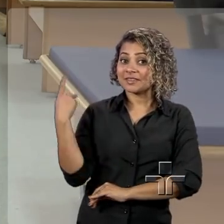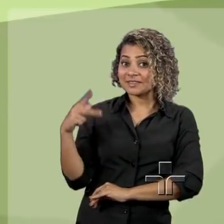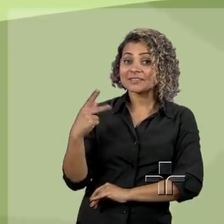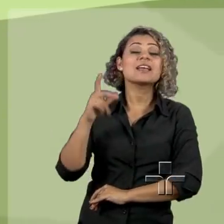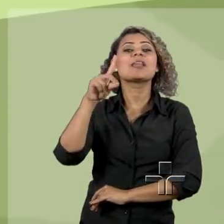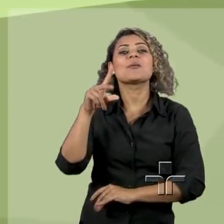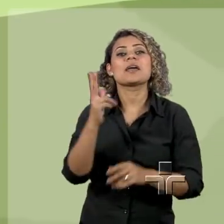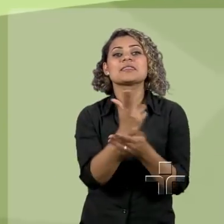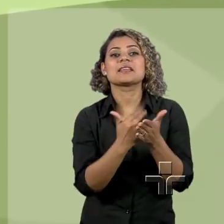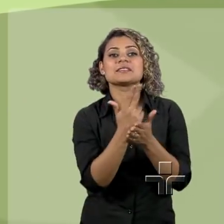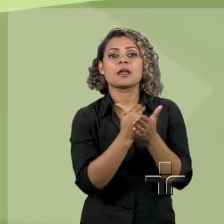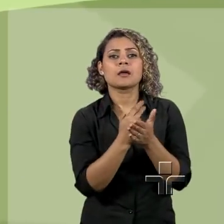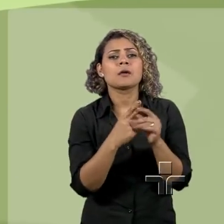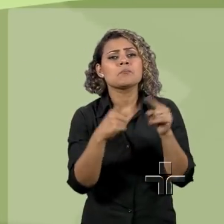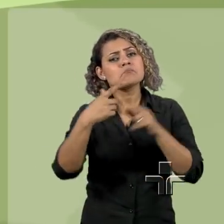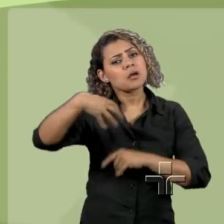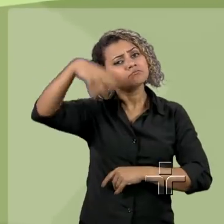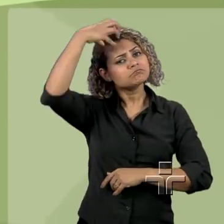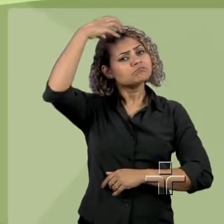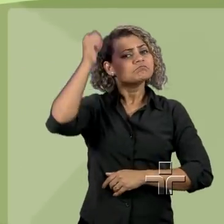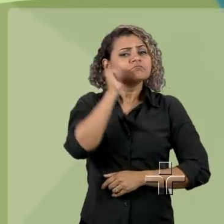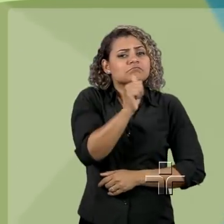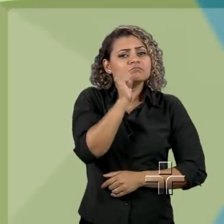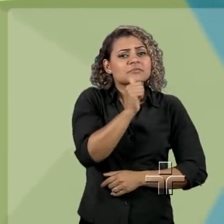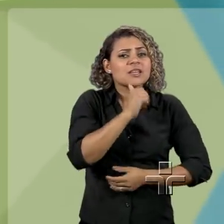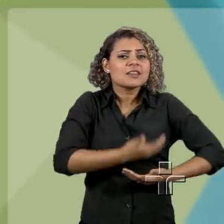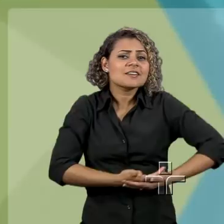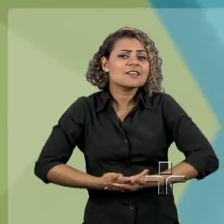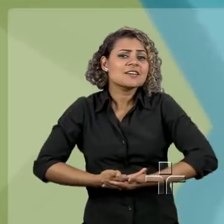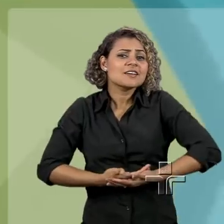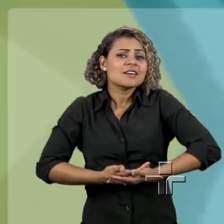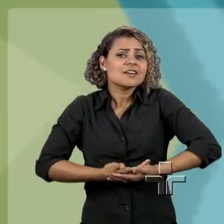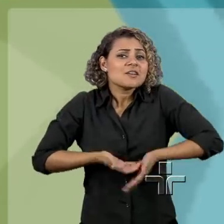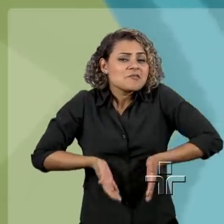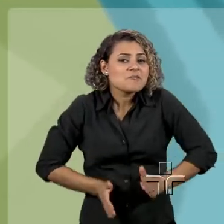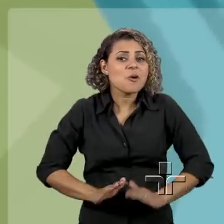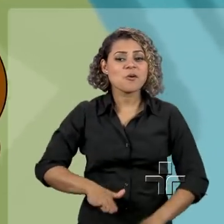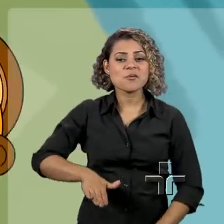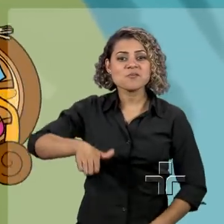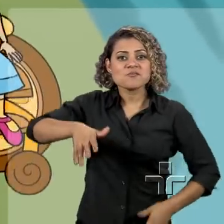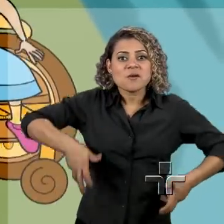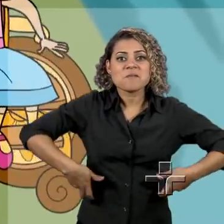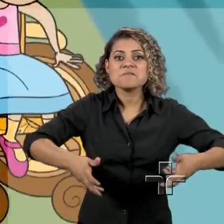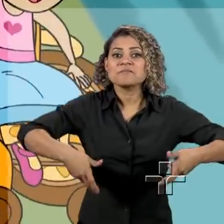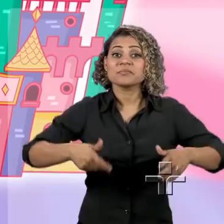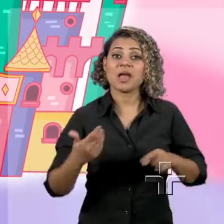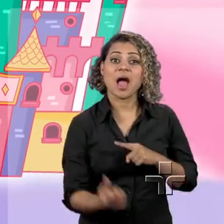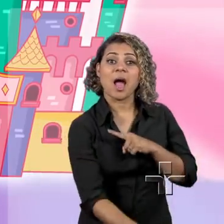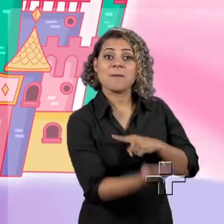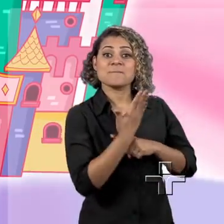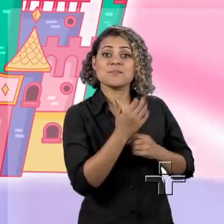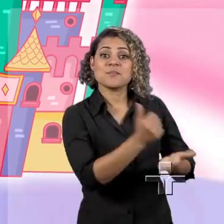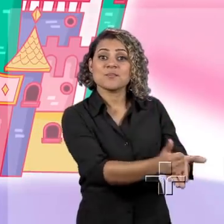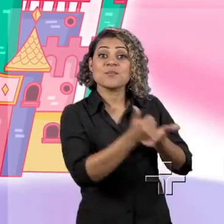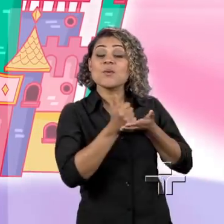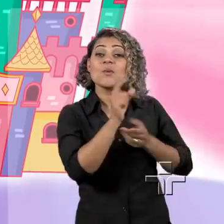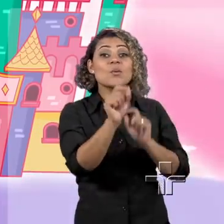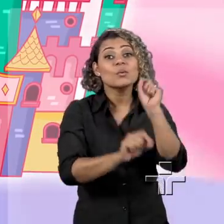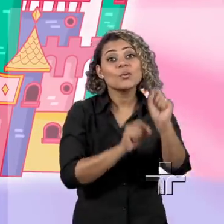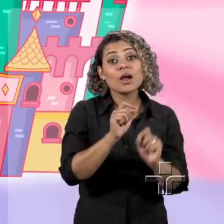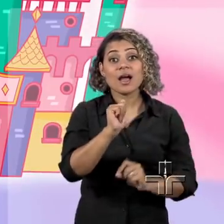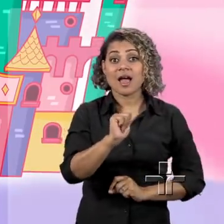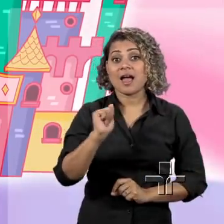animado. Mas a princesinha Luara sempre podia contar com o apoio e o carinho extraordinário